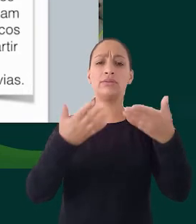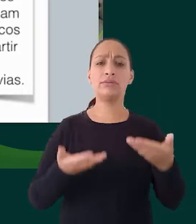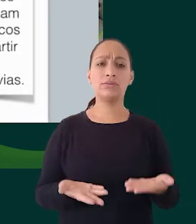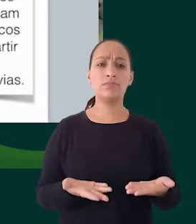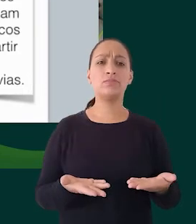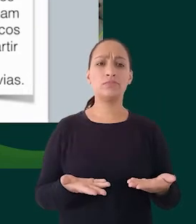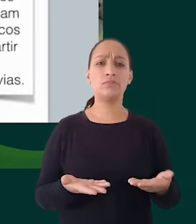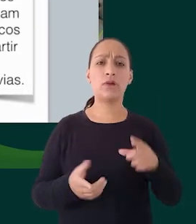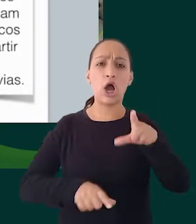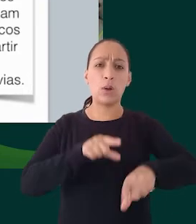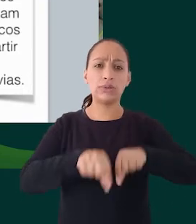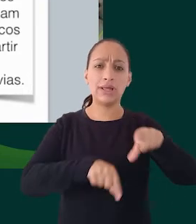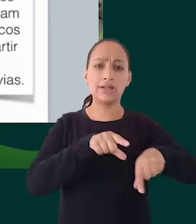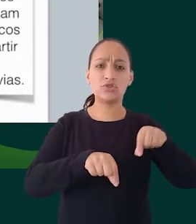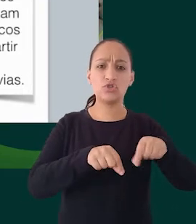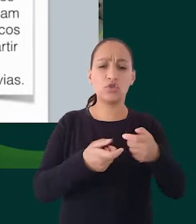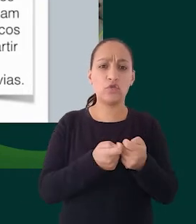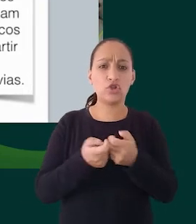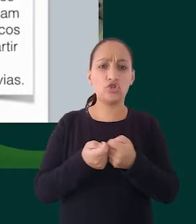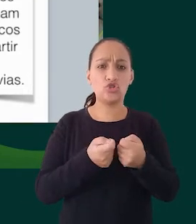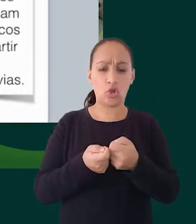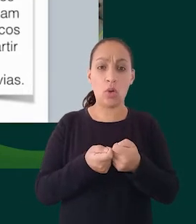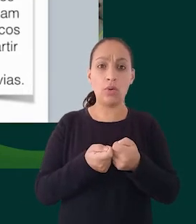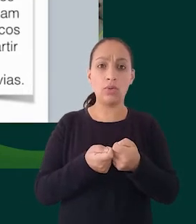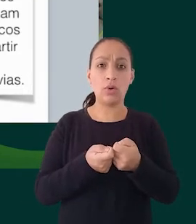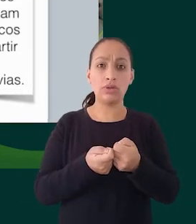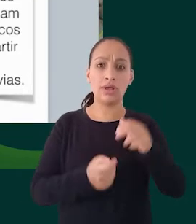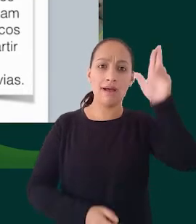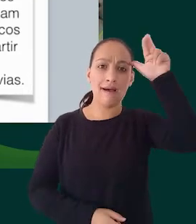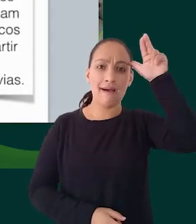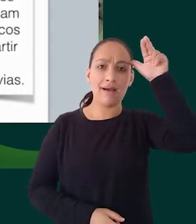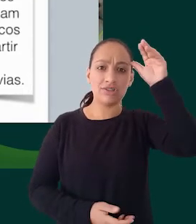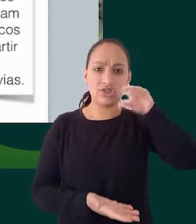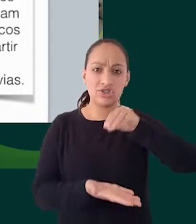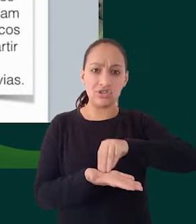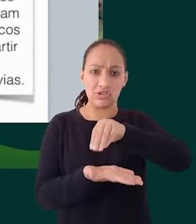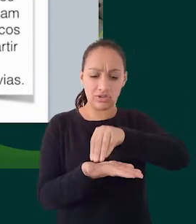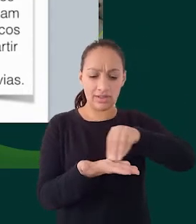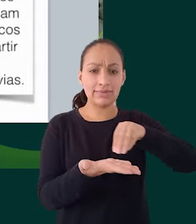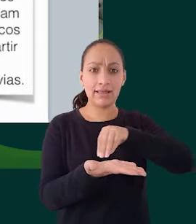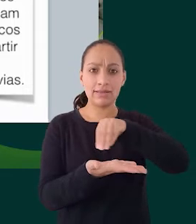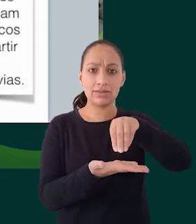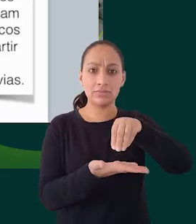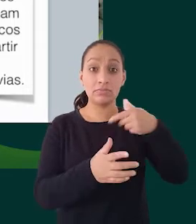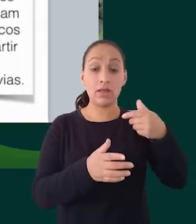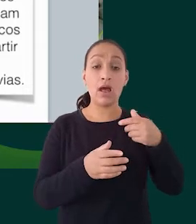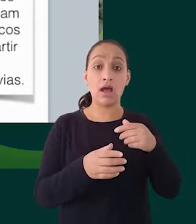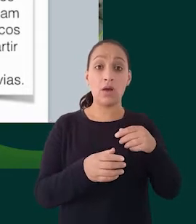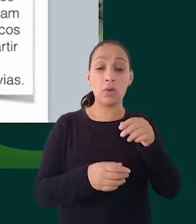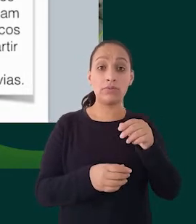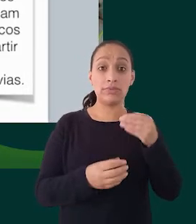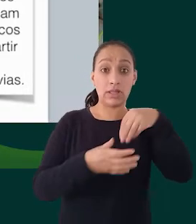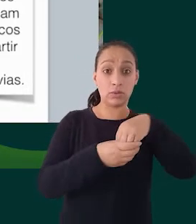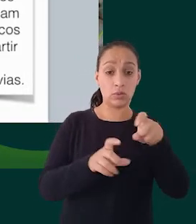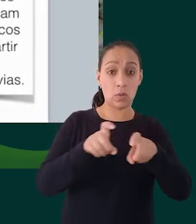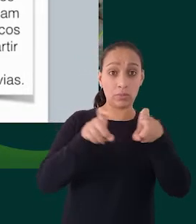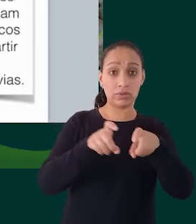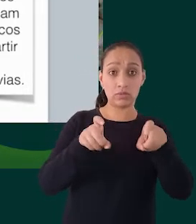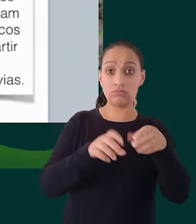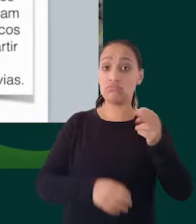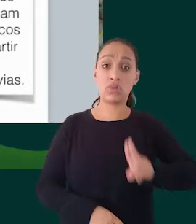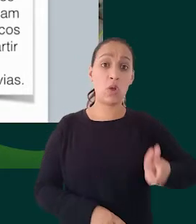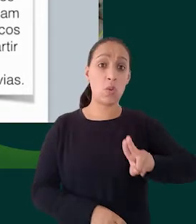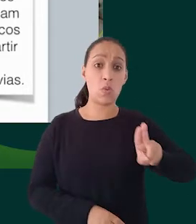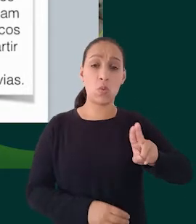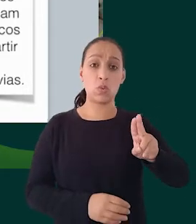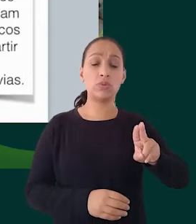uma alternativa de jogo de xadrez para jogar com o computador, que não usa dados históricos, né? Pode usar